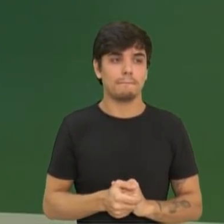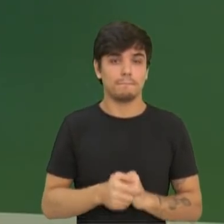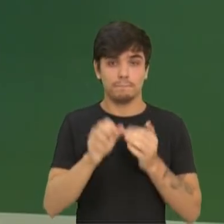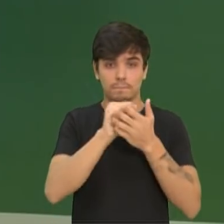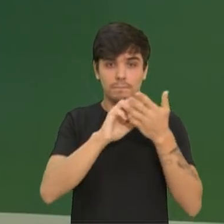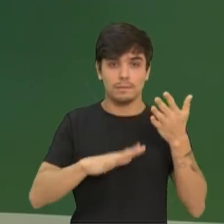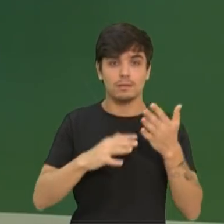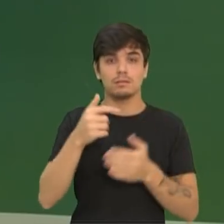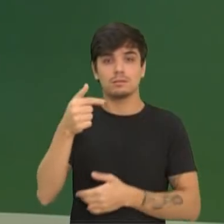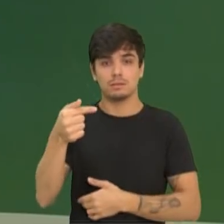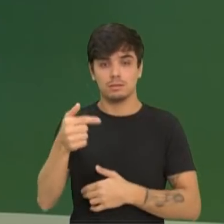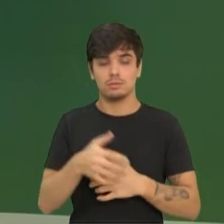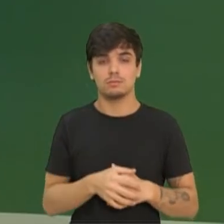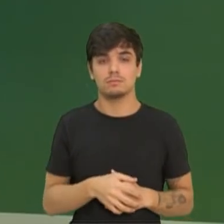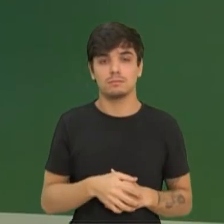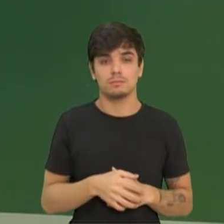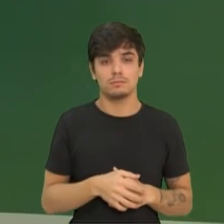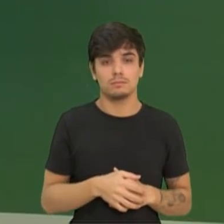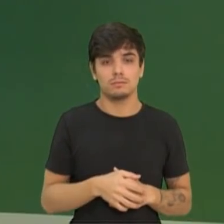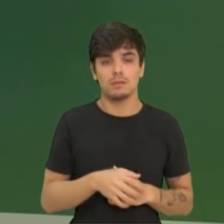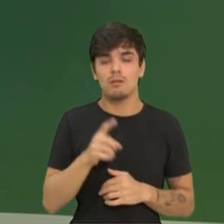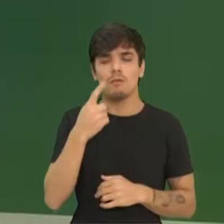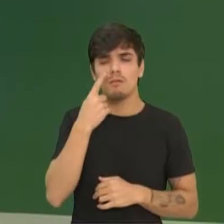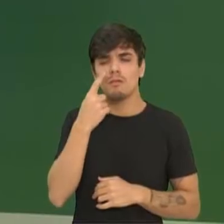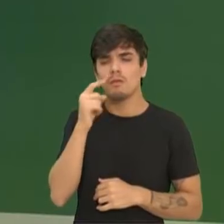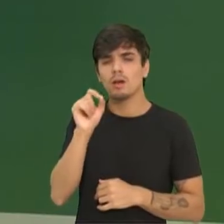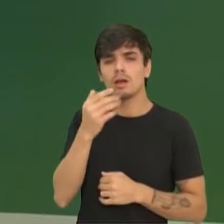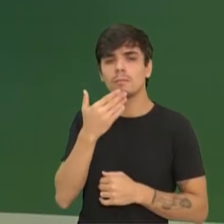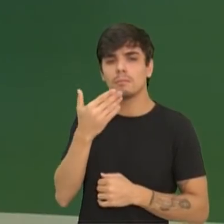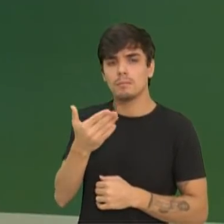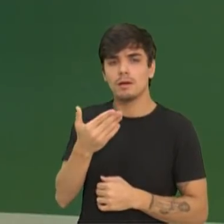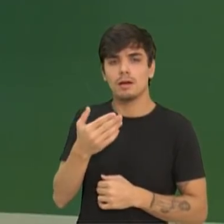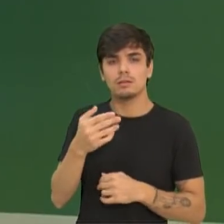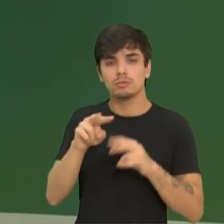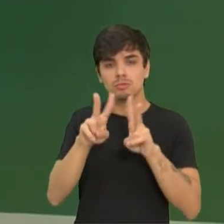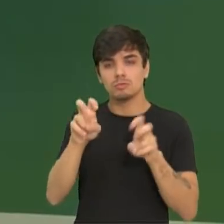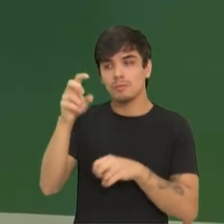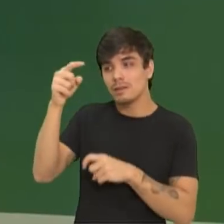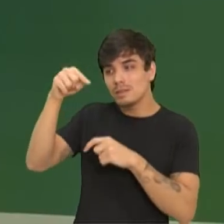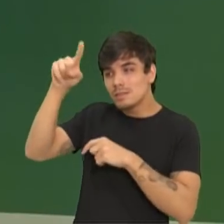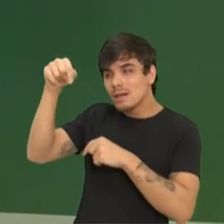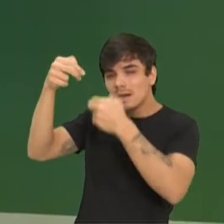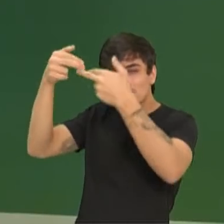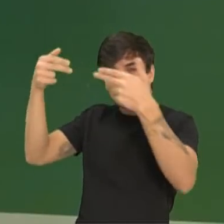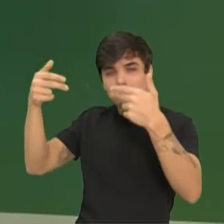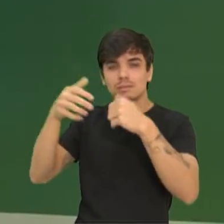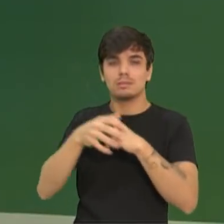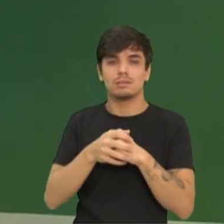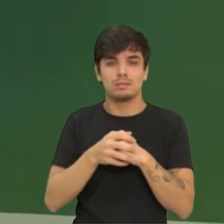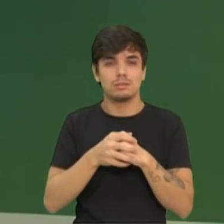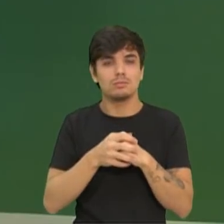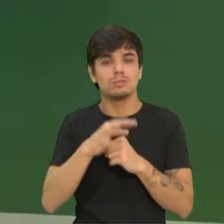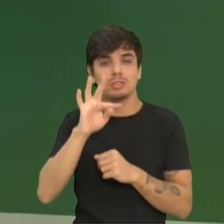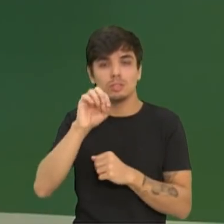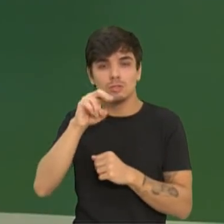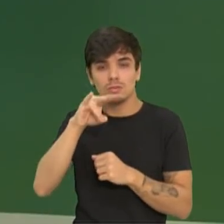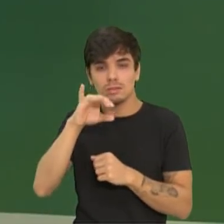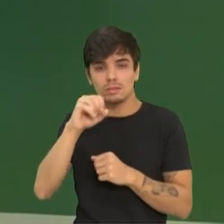Exercício de número 7. Vamos ver o que ele pede na questão da acentuação, na questão da tonicidade das palavras.